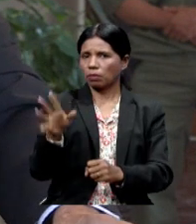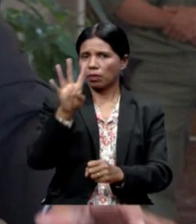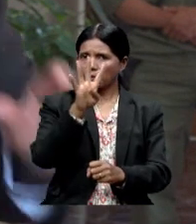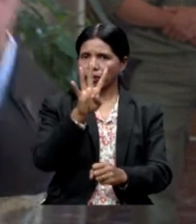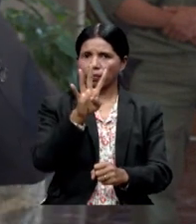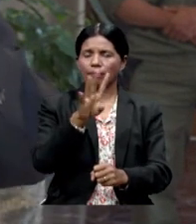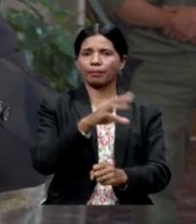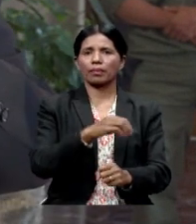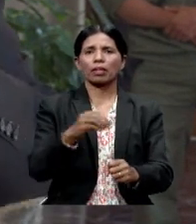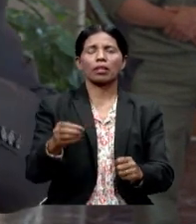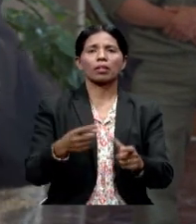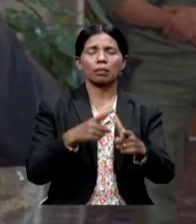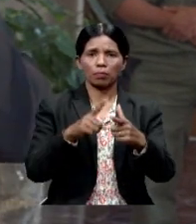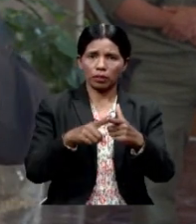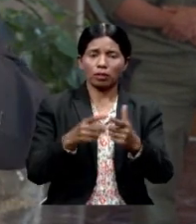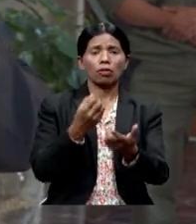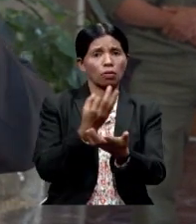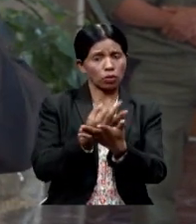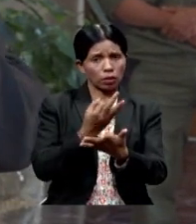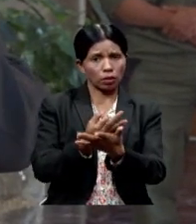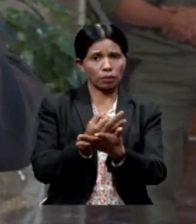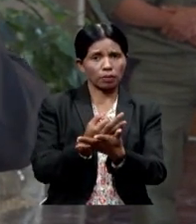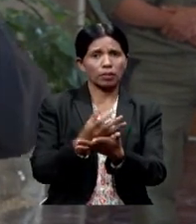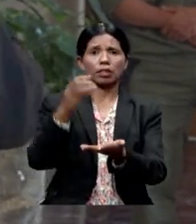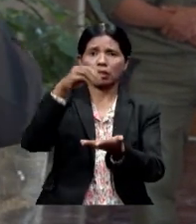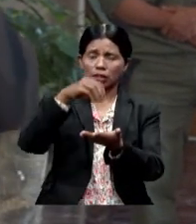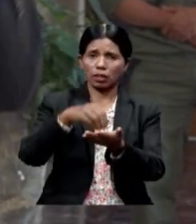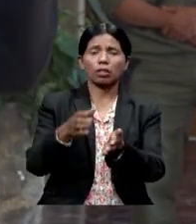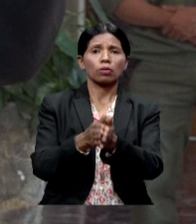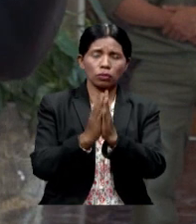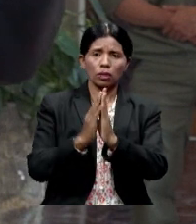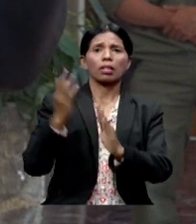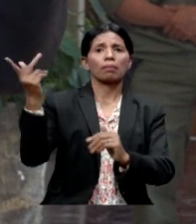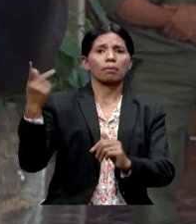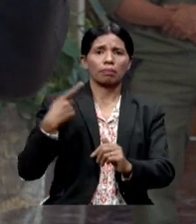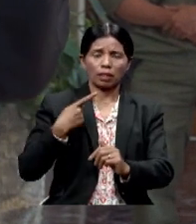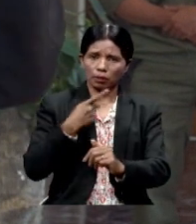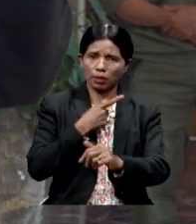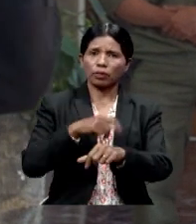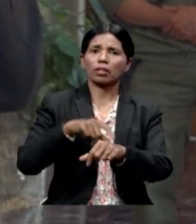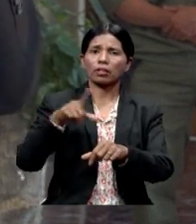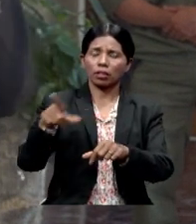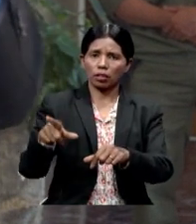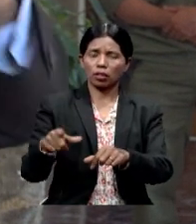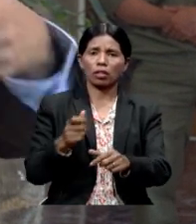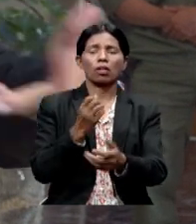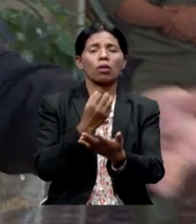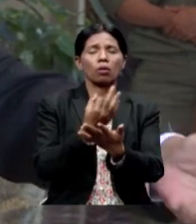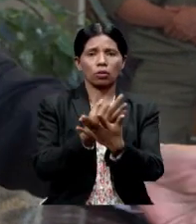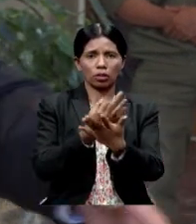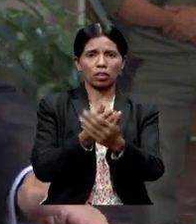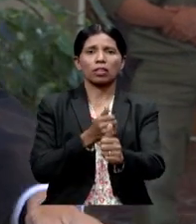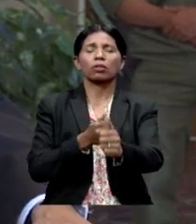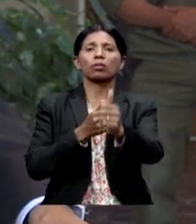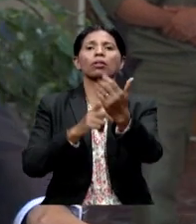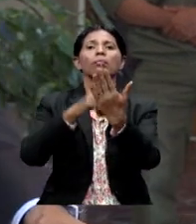2024 para Ossanabeba, Russo e Parlamento, Ossané, tu ir programa na B,